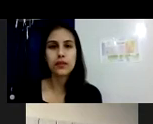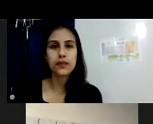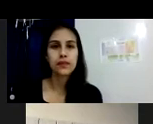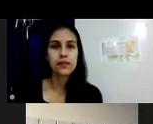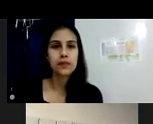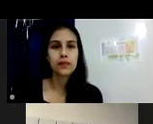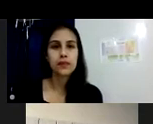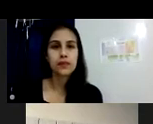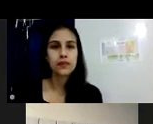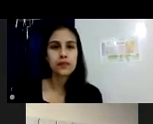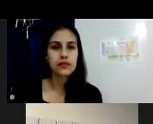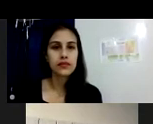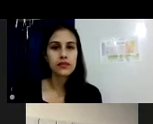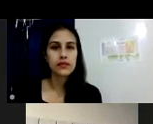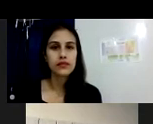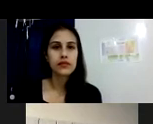segurança.